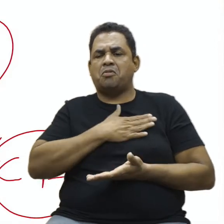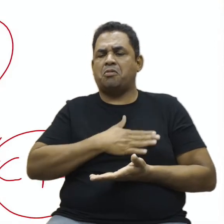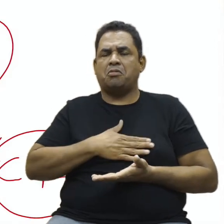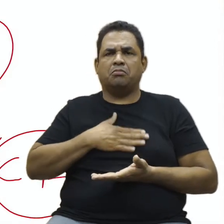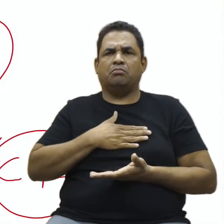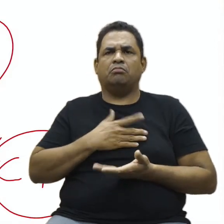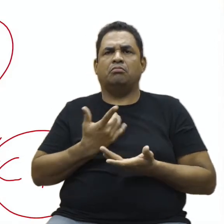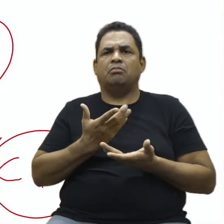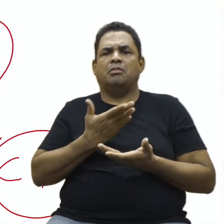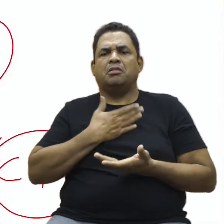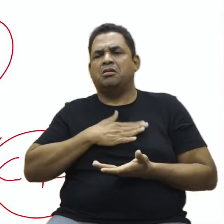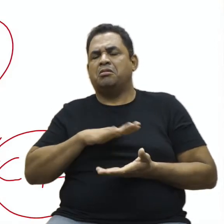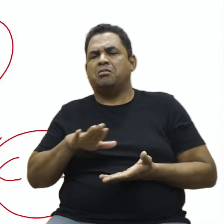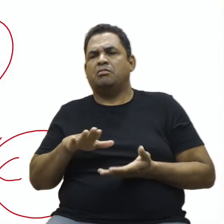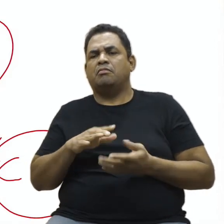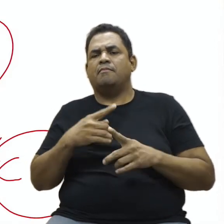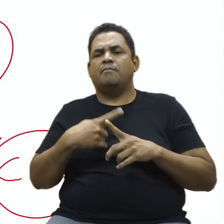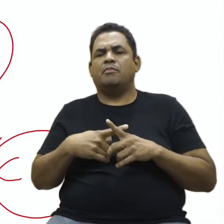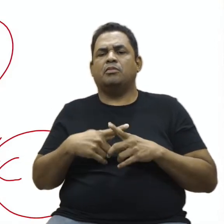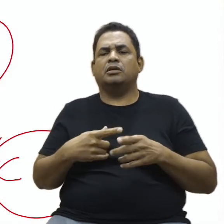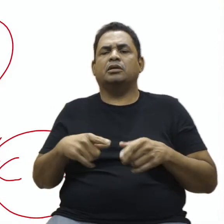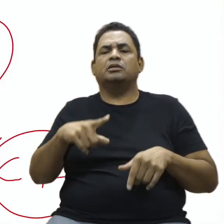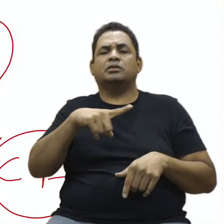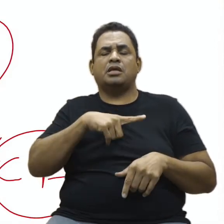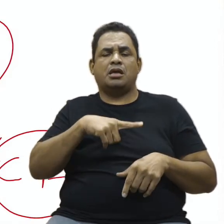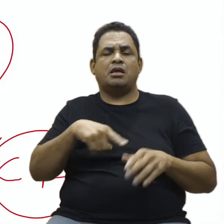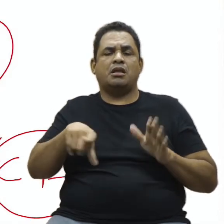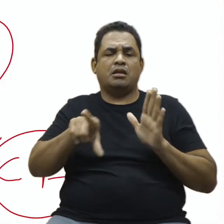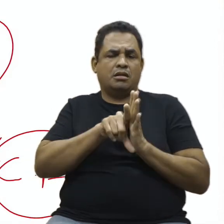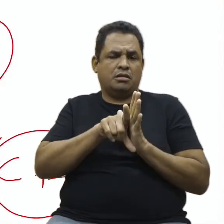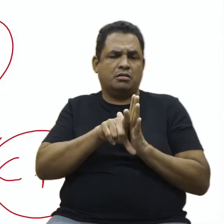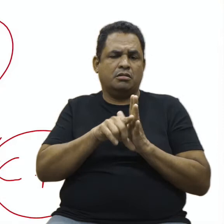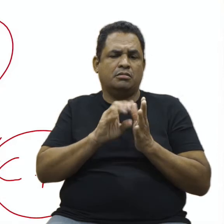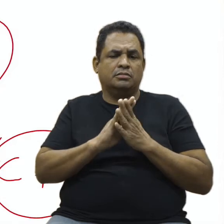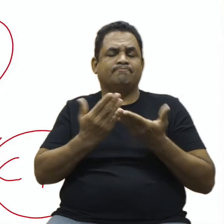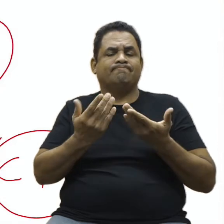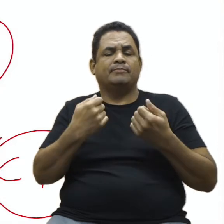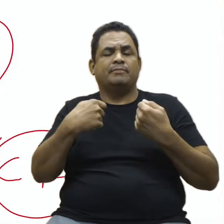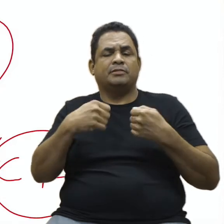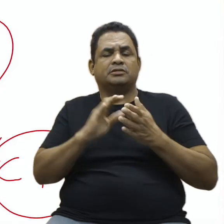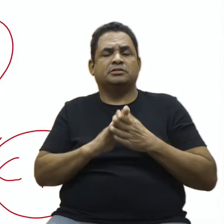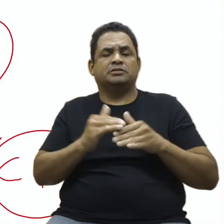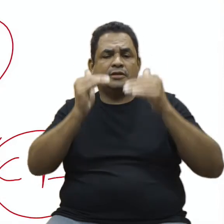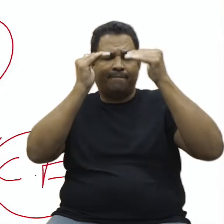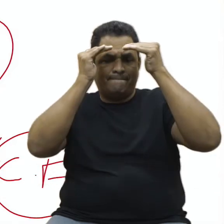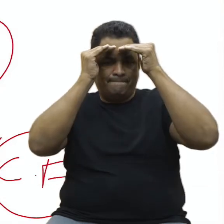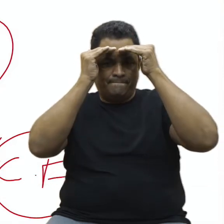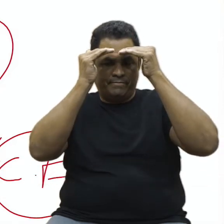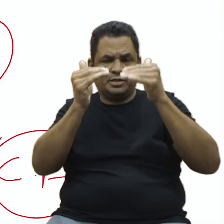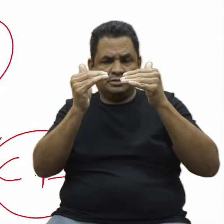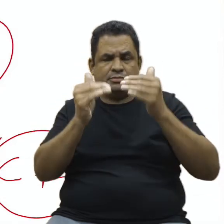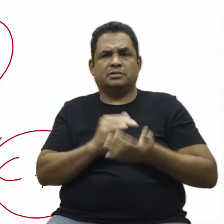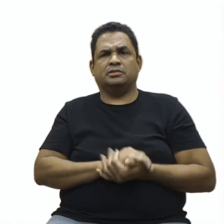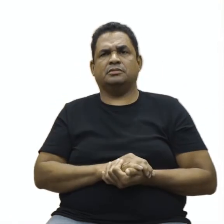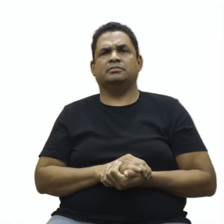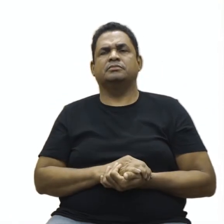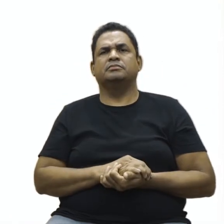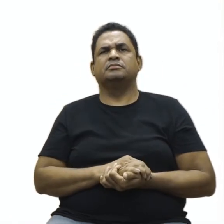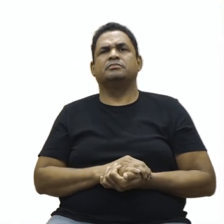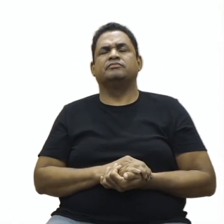porque eu não gosto. É porque existe lei. E a lei tem que ser cumprida, não é mesmo? Muito bem, pessoal. Passando adiante aqui.